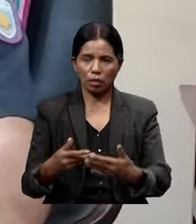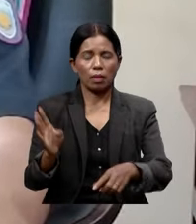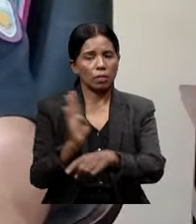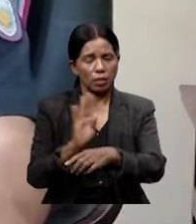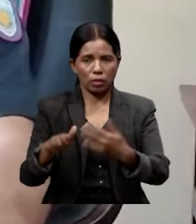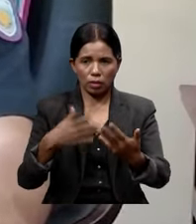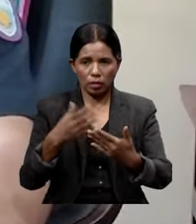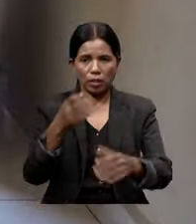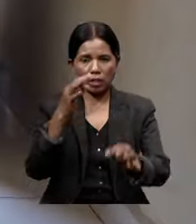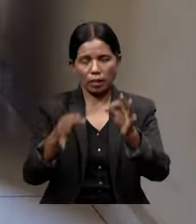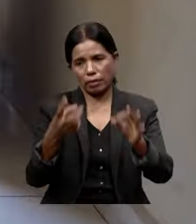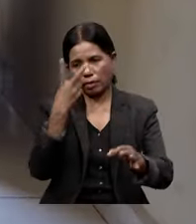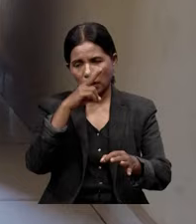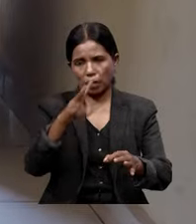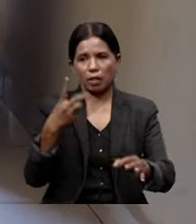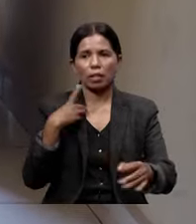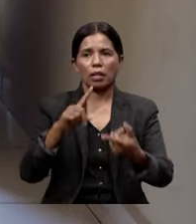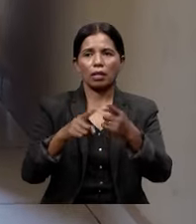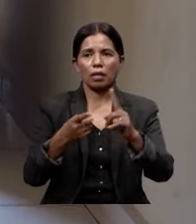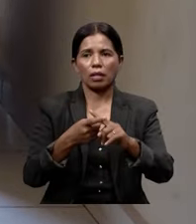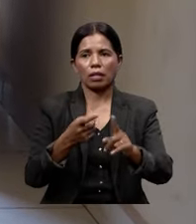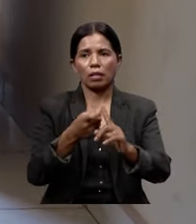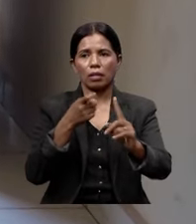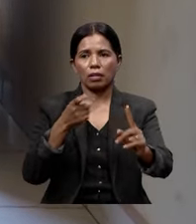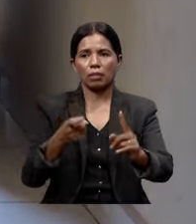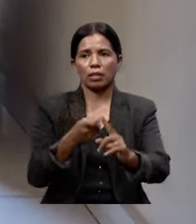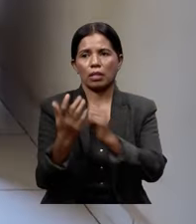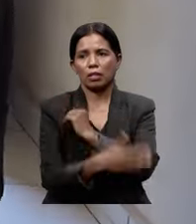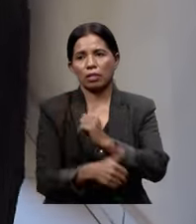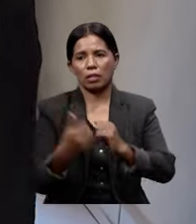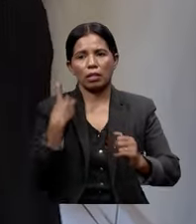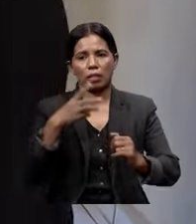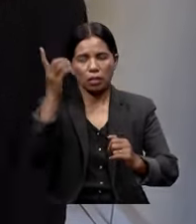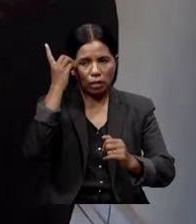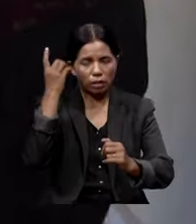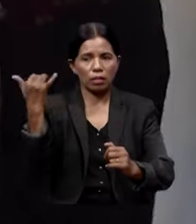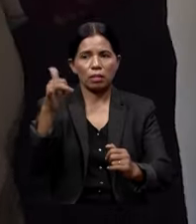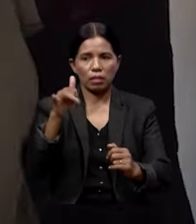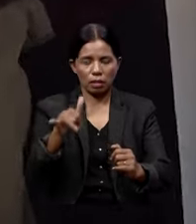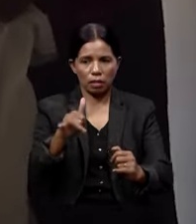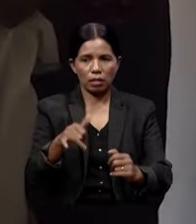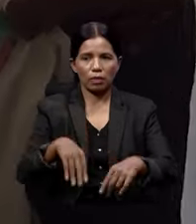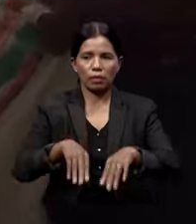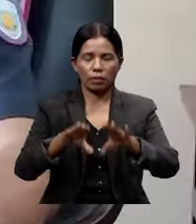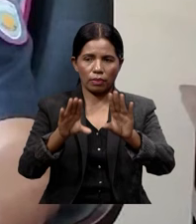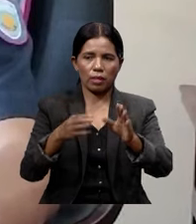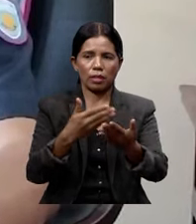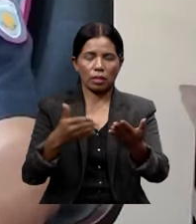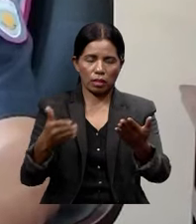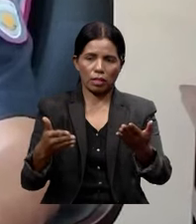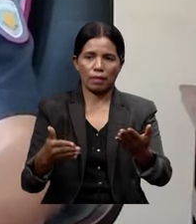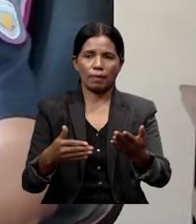quando hare. Itu malu sih dong sih bal nih bermasih stranjeru itu diskusi kata sih lah faham bahwa faham sesam bal nih